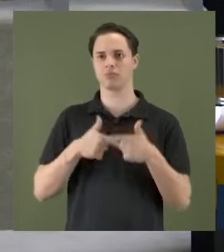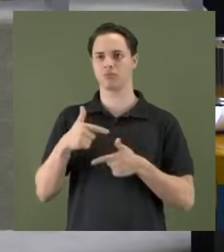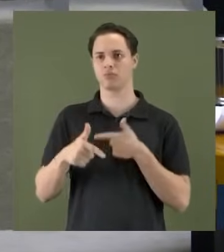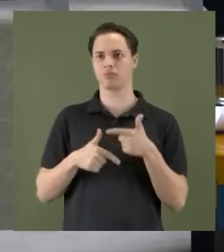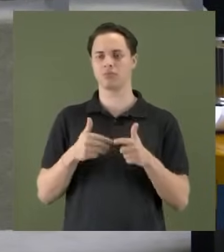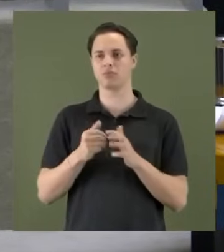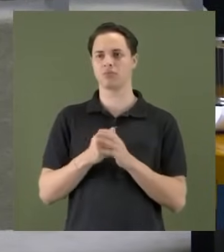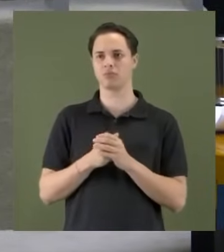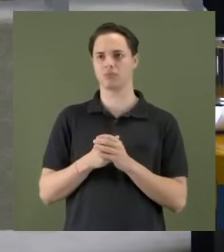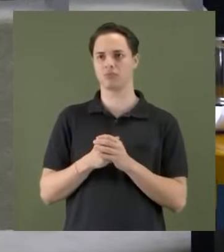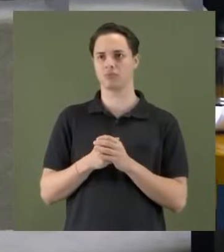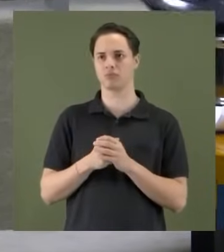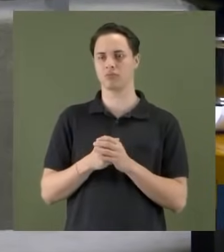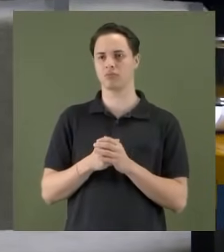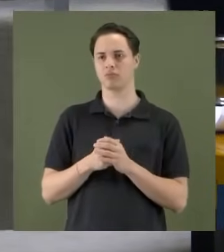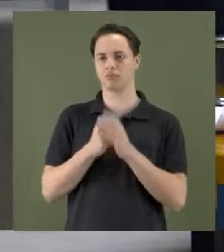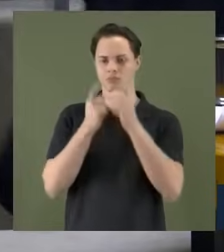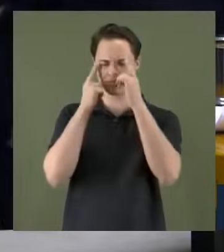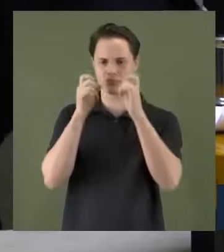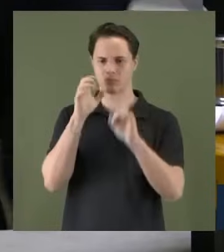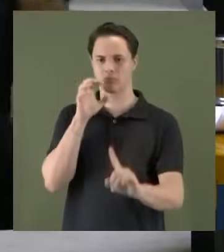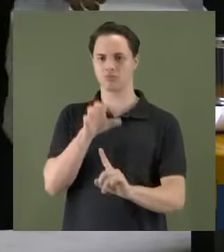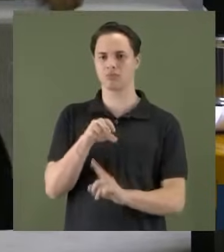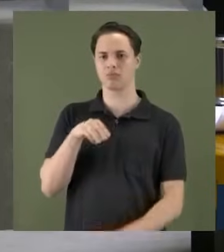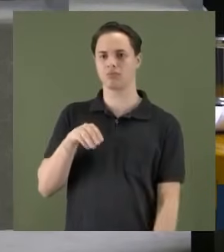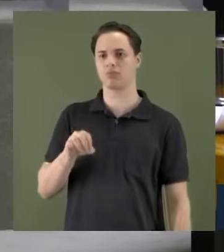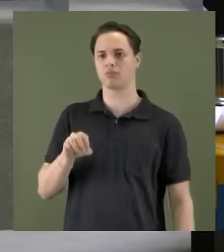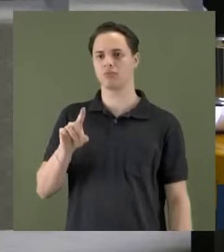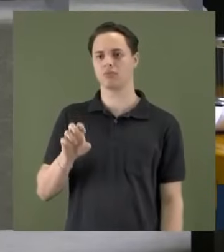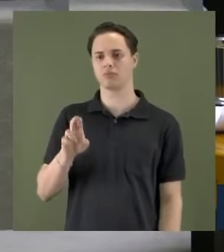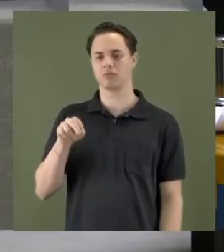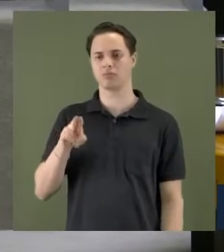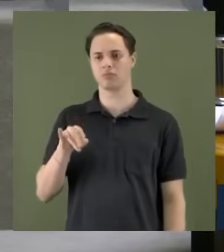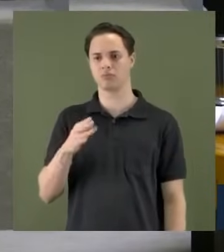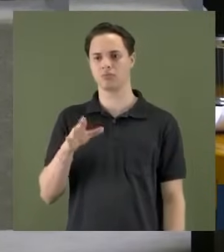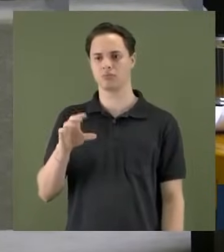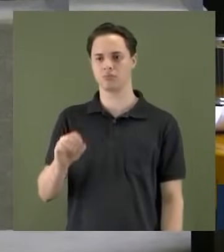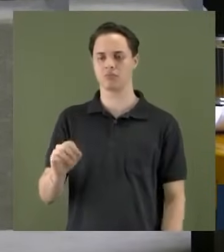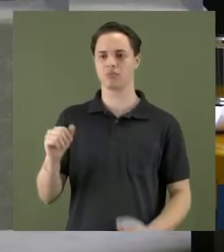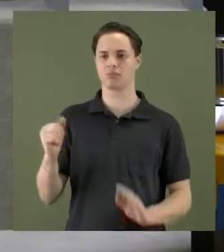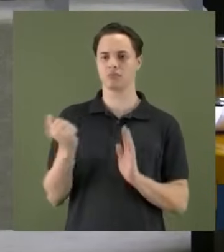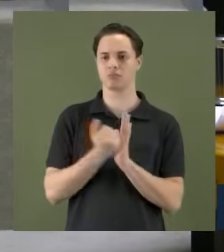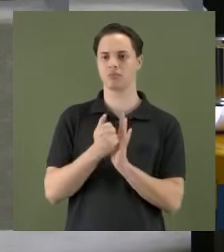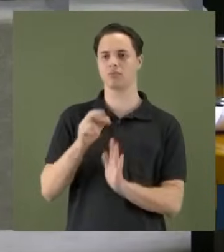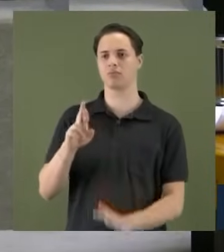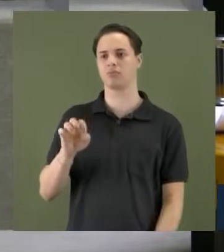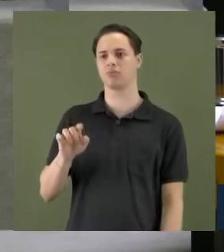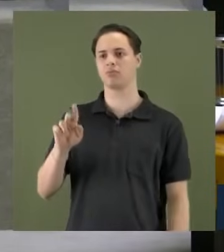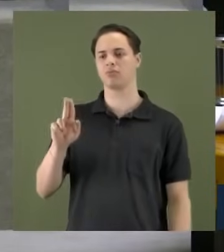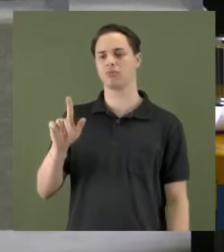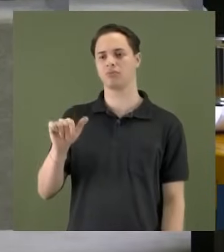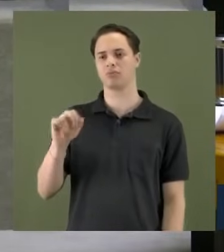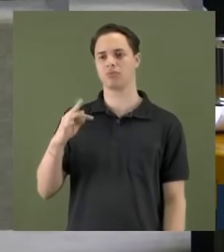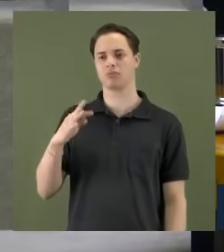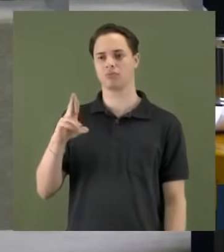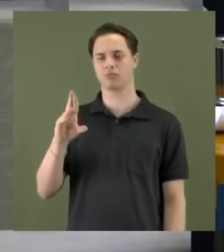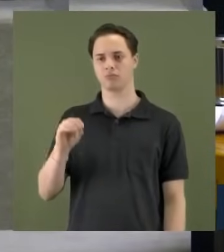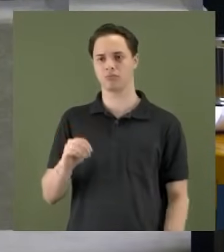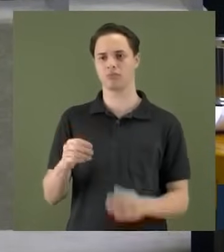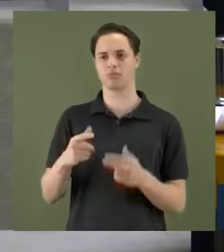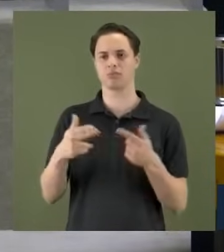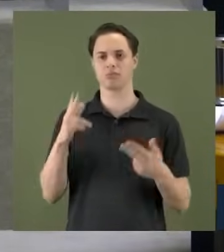leis trabalhistas, que agride a modernização dos marcos regulatórios, que agride a política que foi feita